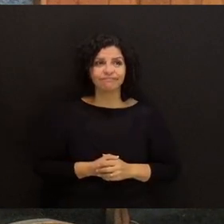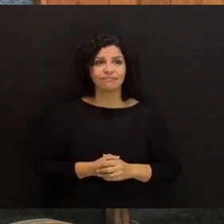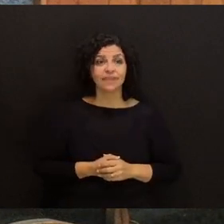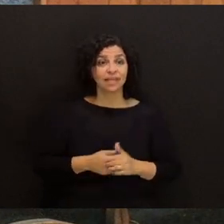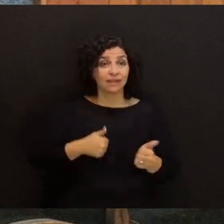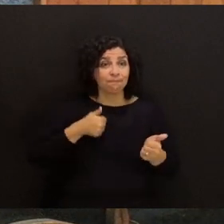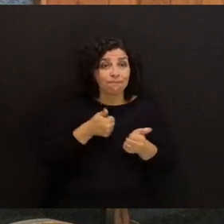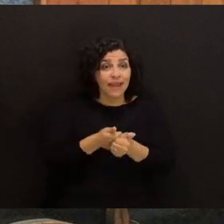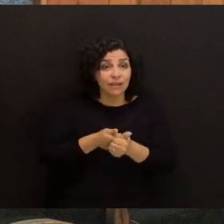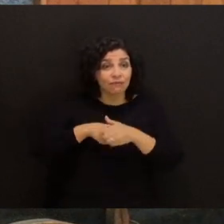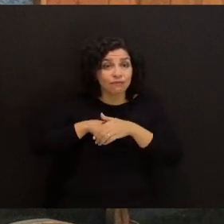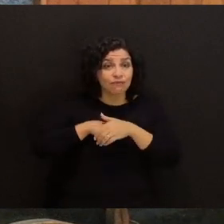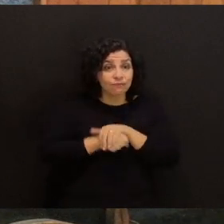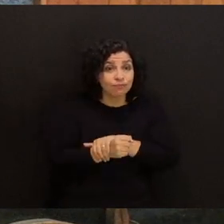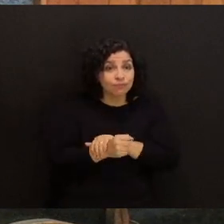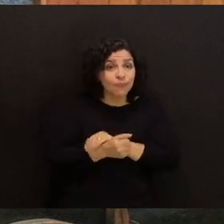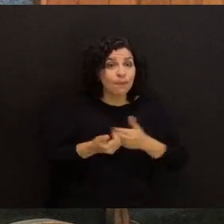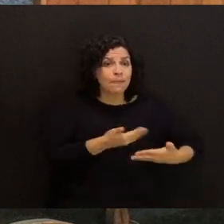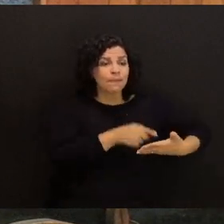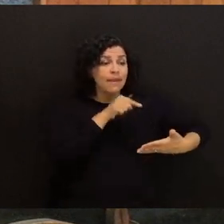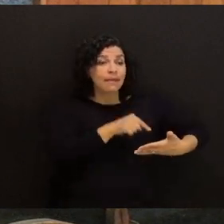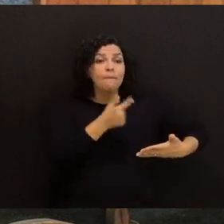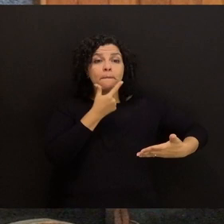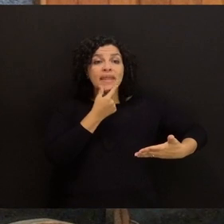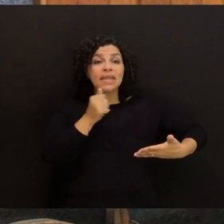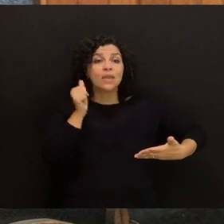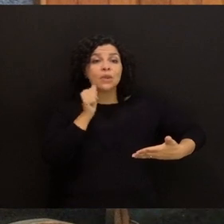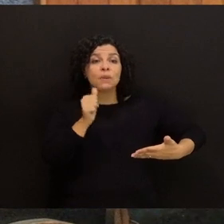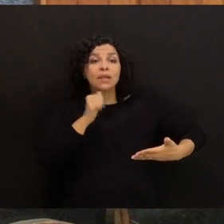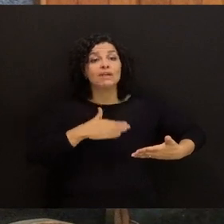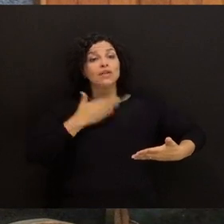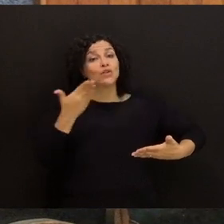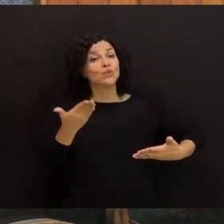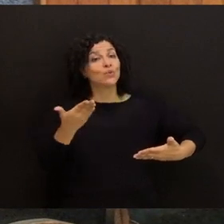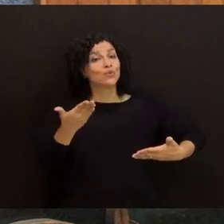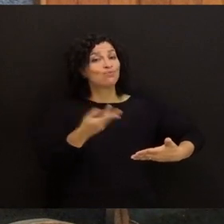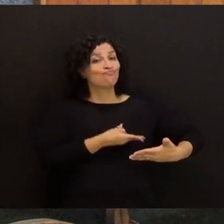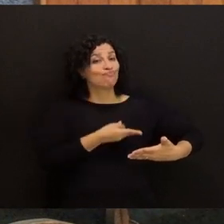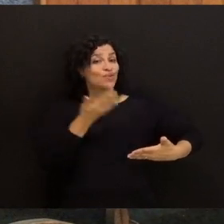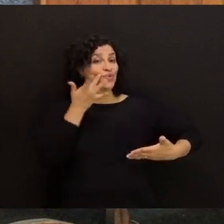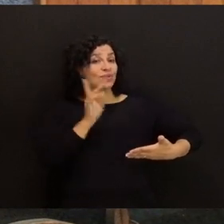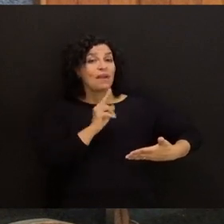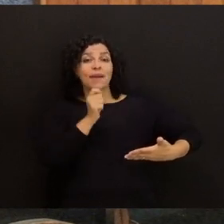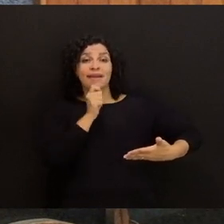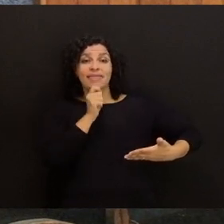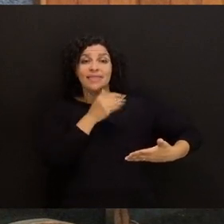a pouco ela ganha o bebê e ela não sabe vai ser uma surpresa para ela